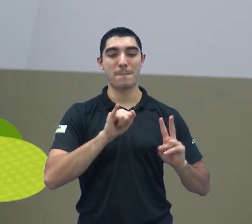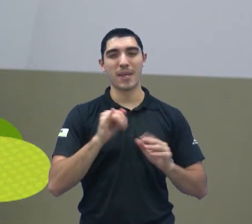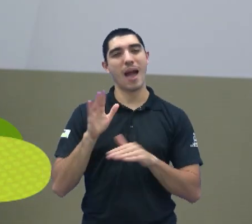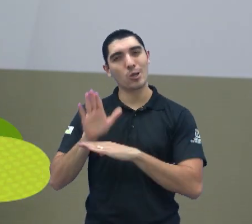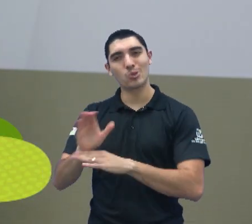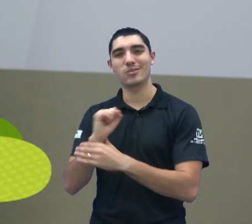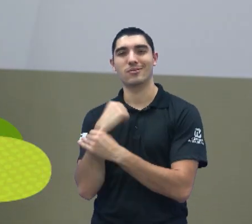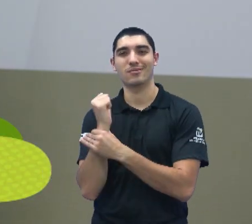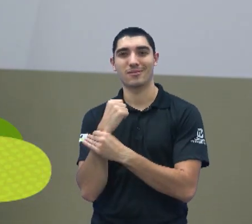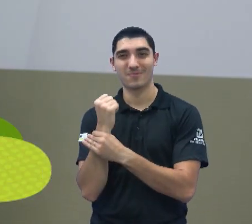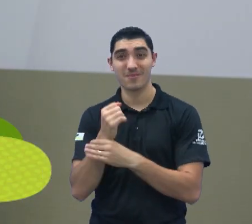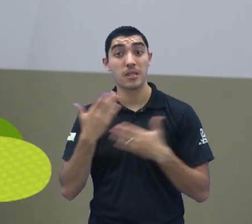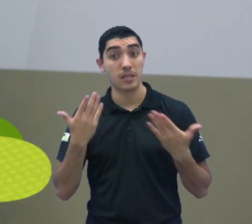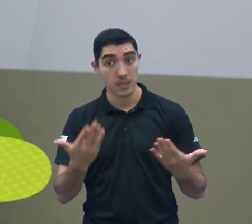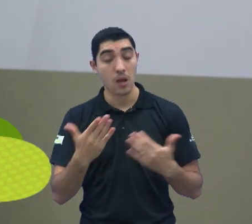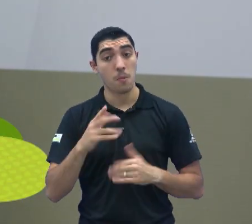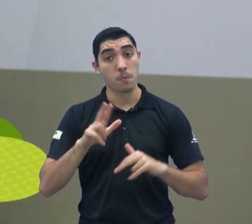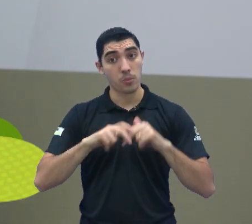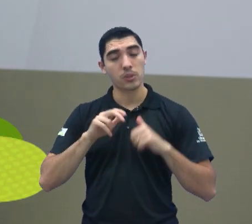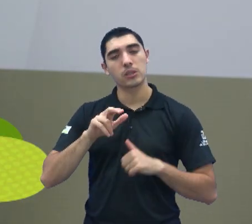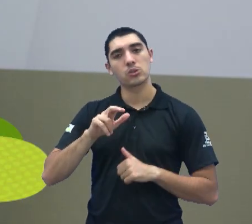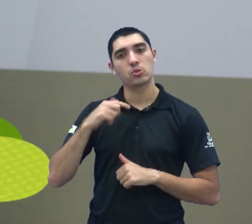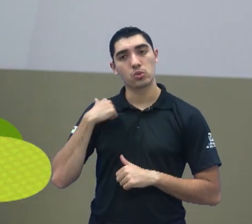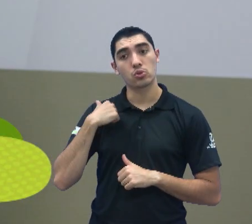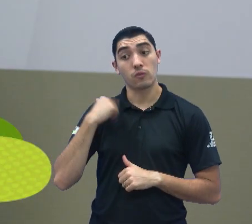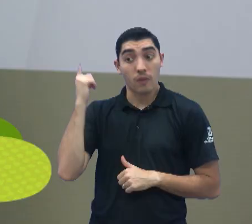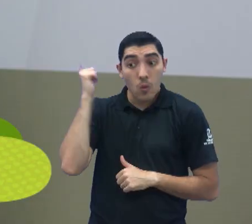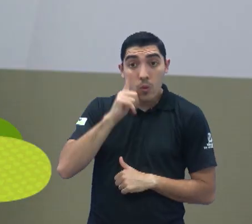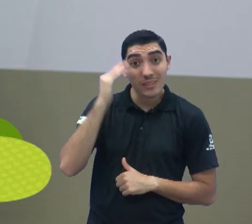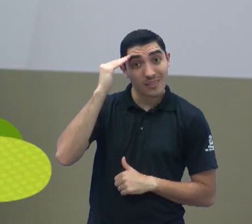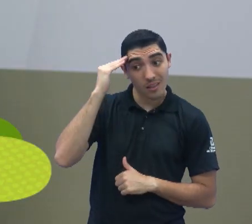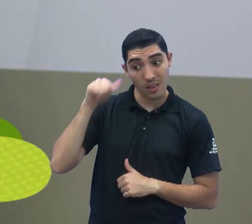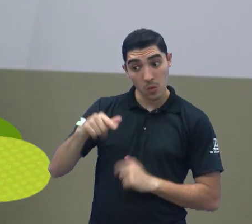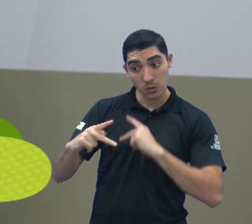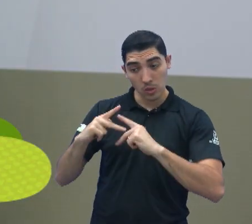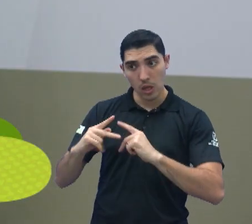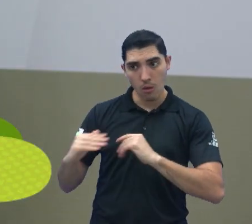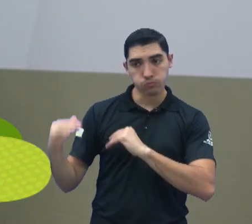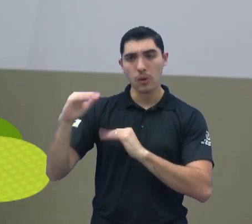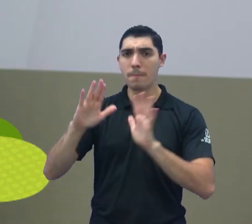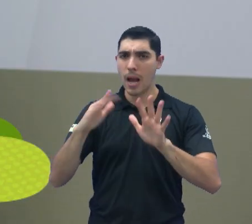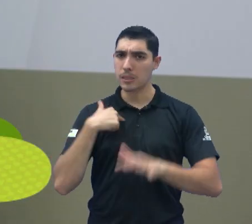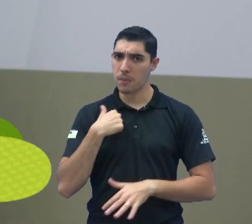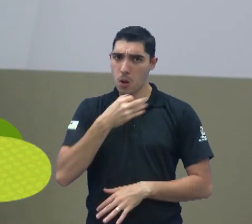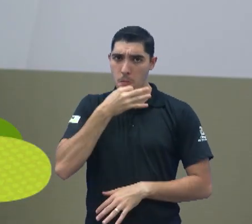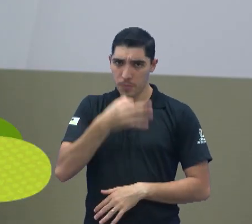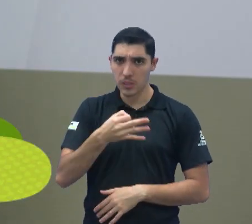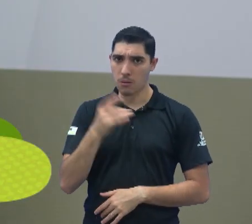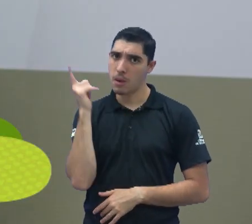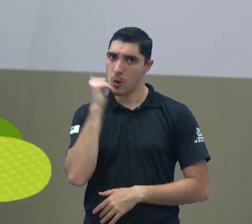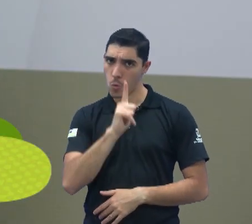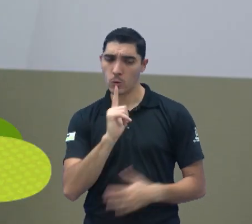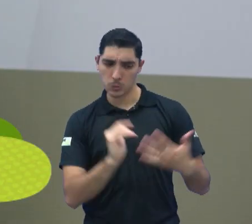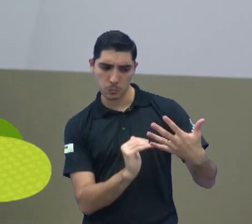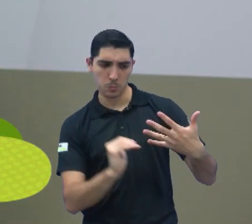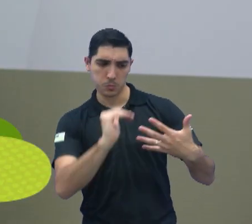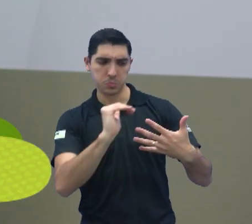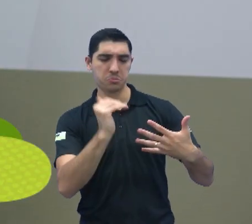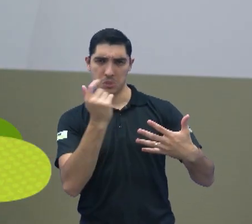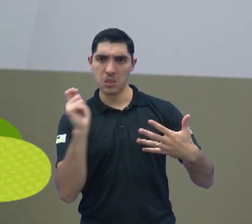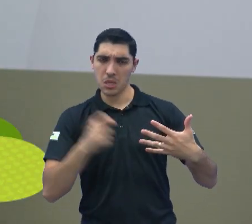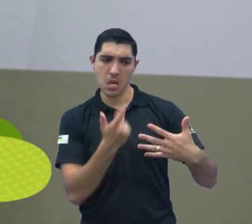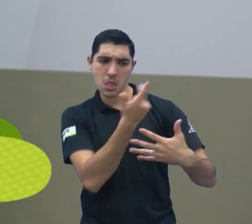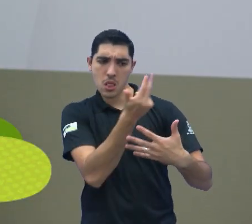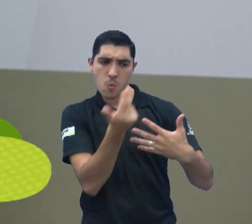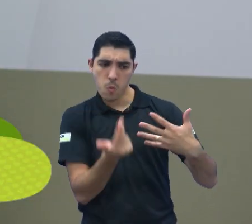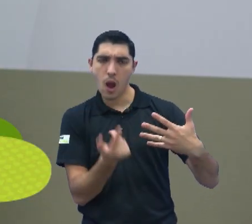nosso patamar jogando, mas... eu acredito que a gente chega num nível próximo de todas as outras equipes para tentar brigar de